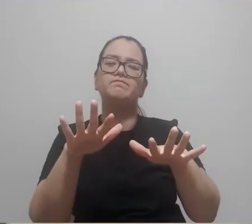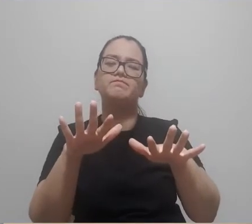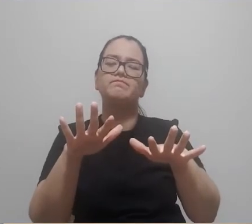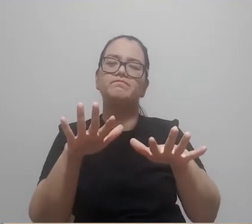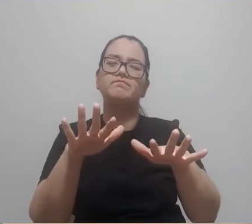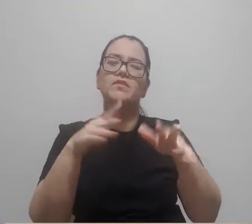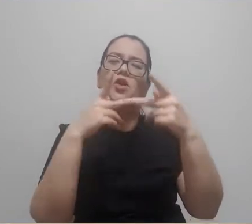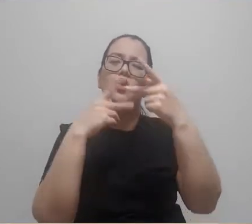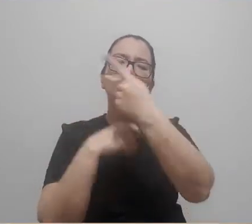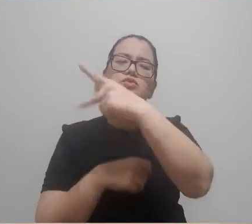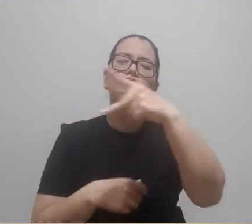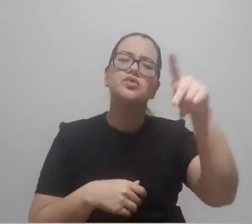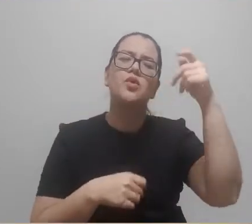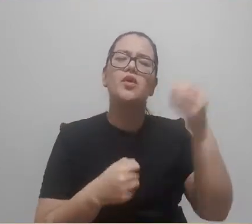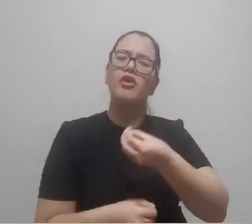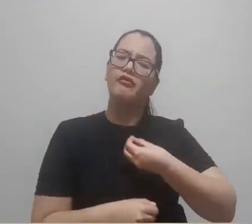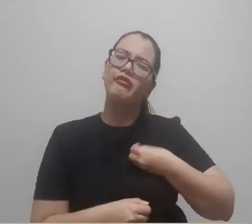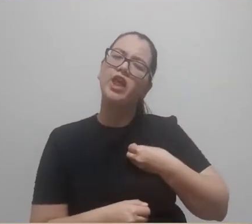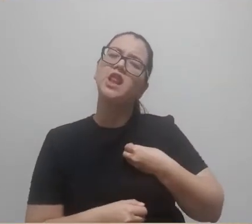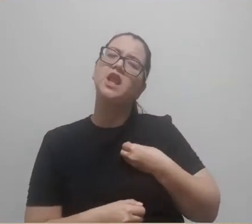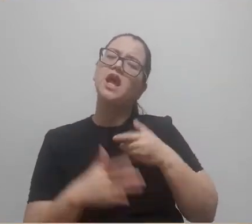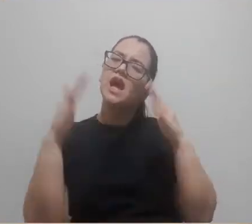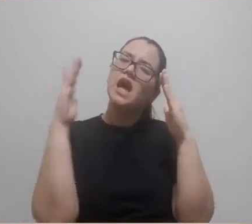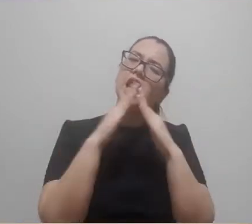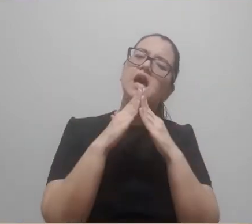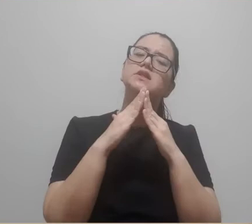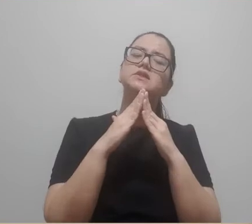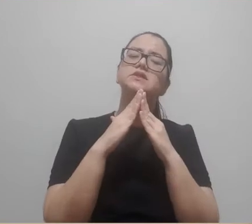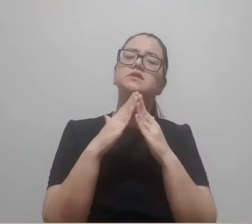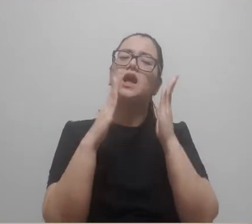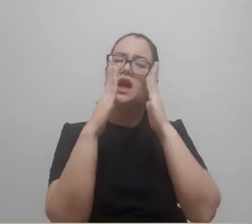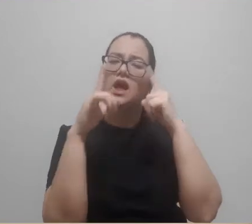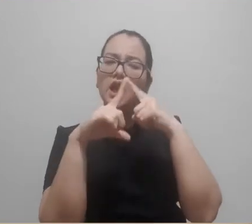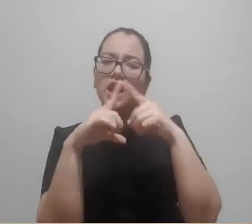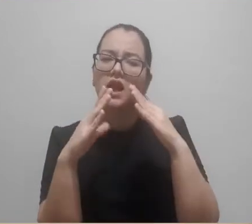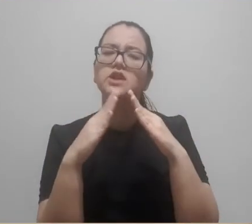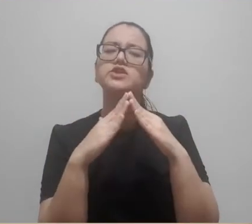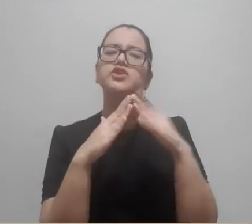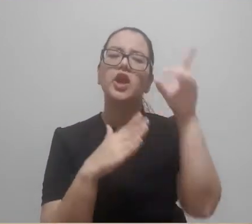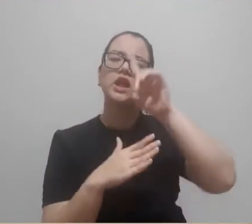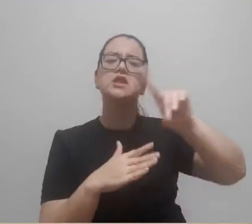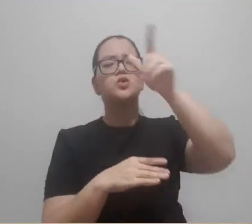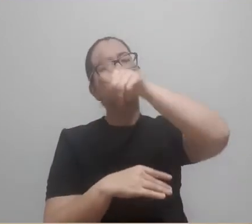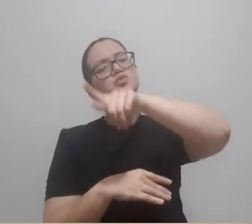bênção apostólica sobre a sua vida, sobre a sua casa, sobre a igreja. Que Deus